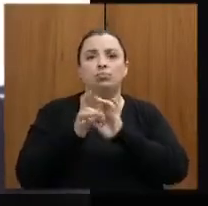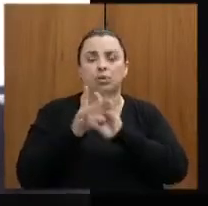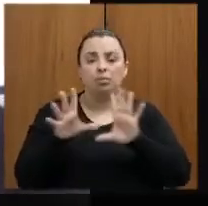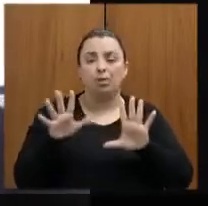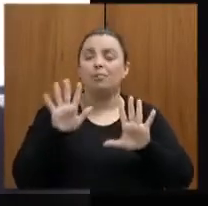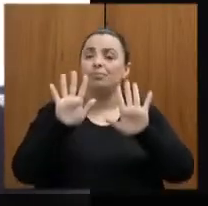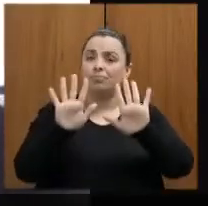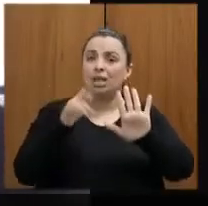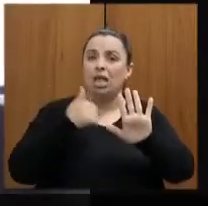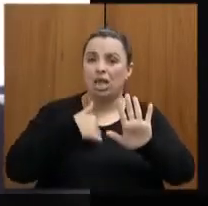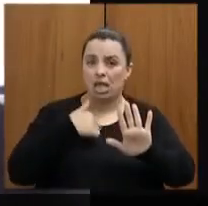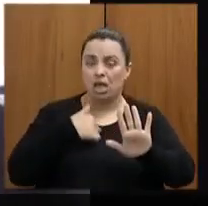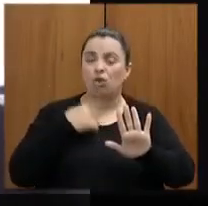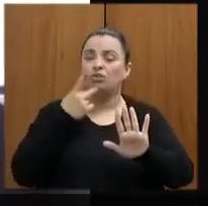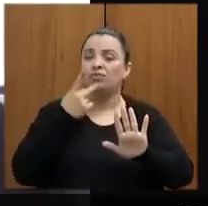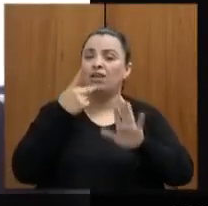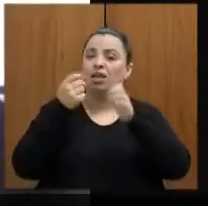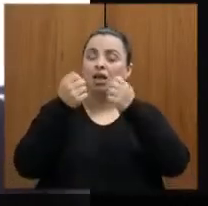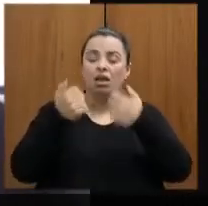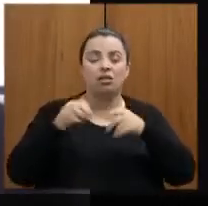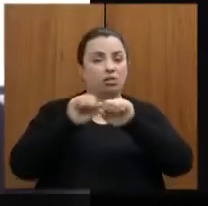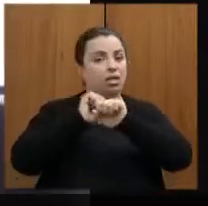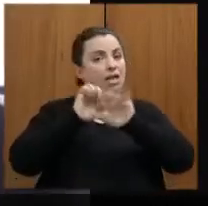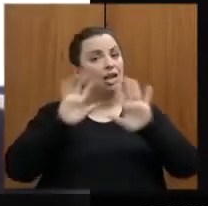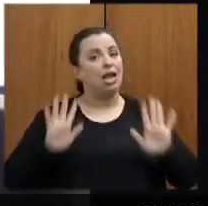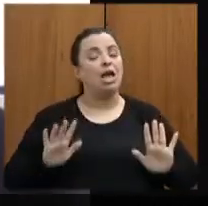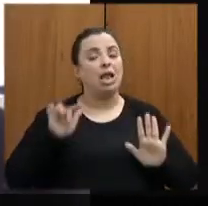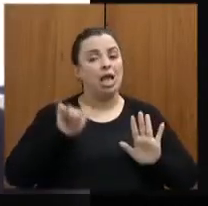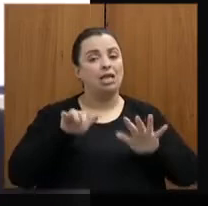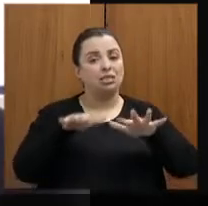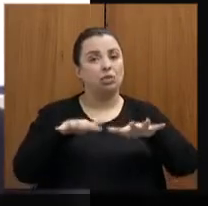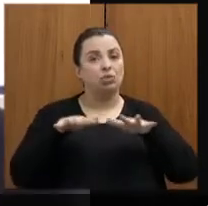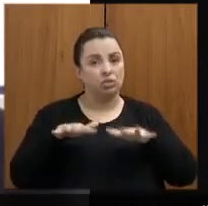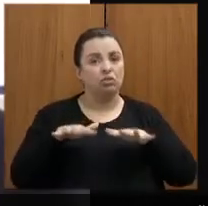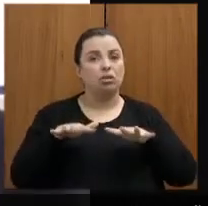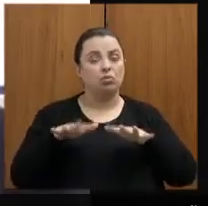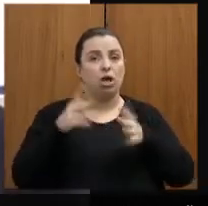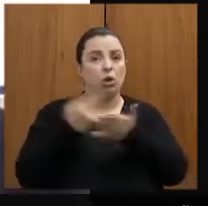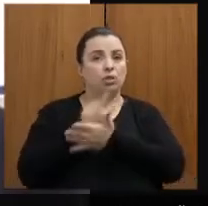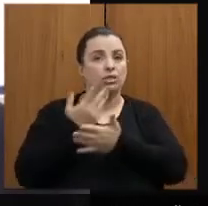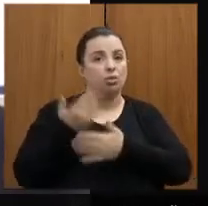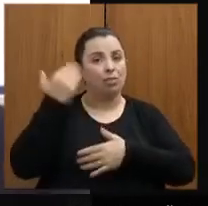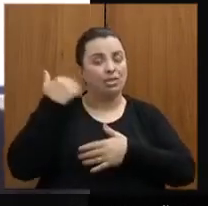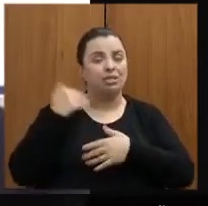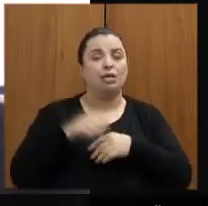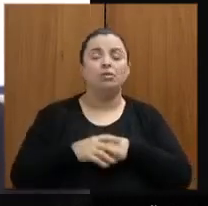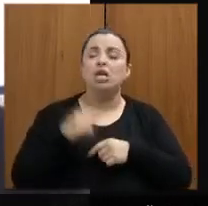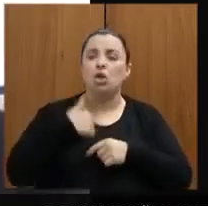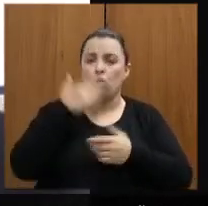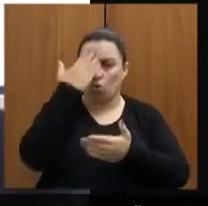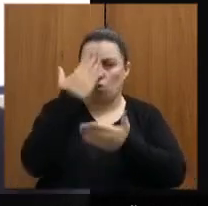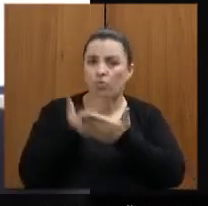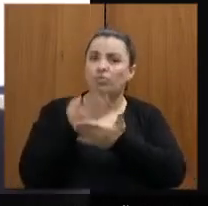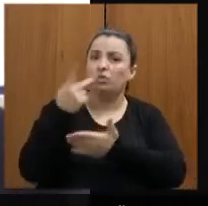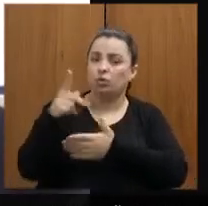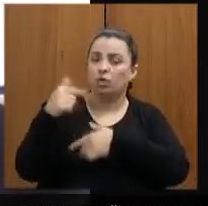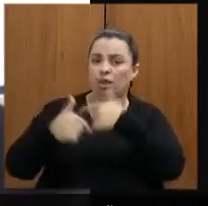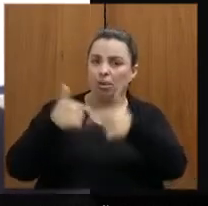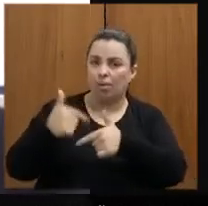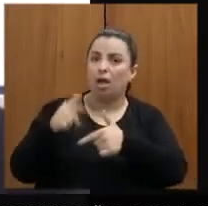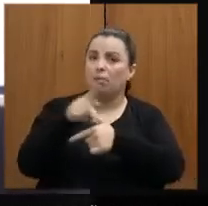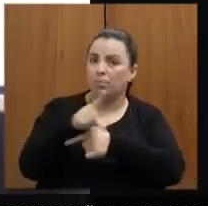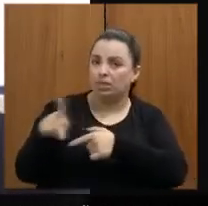deixei muito claro a realização dessa audiência leu eu tenho muita confiança do senhor como